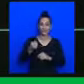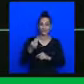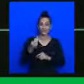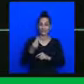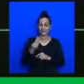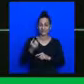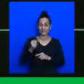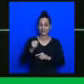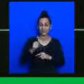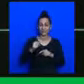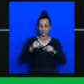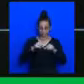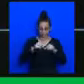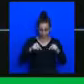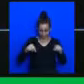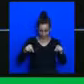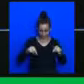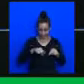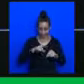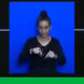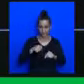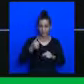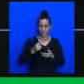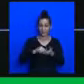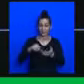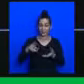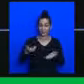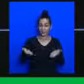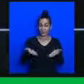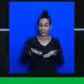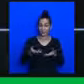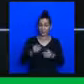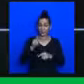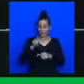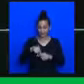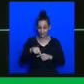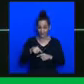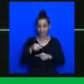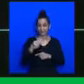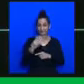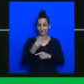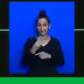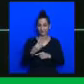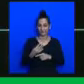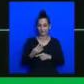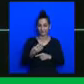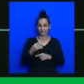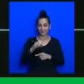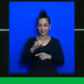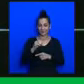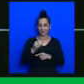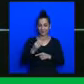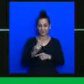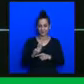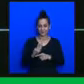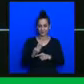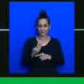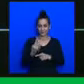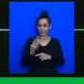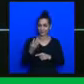38. Temos aqui as 6 dezenas da Mega Sena de hoje. São elas: 34,